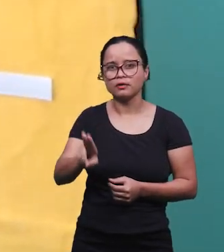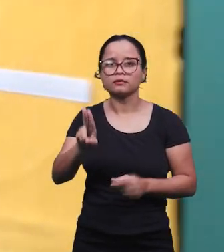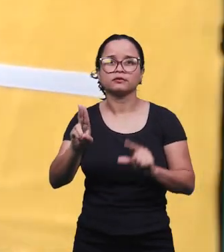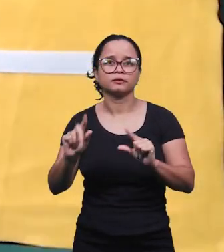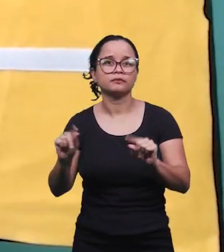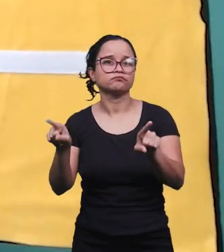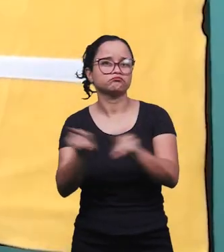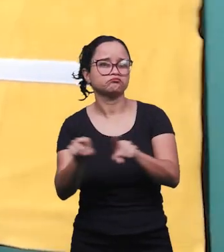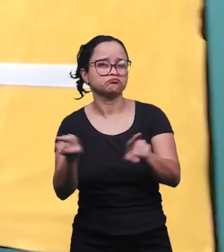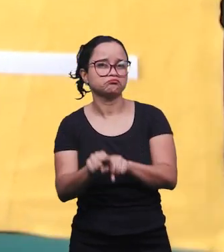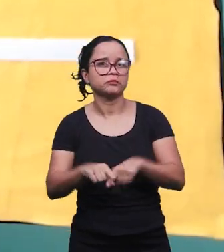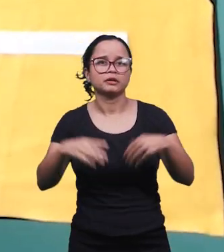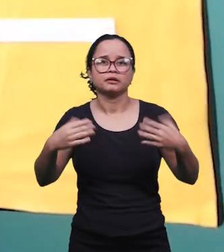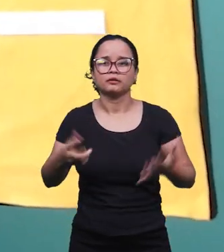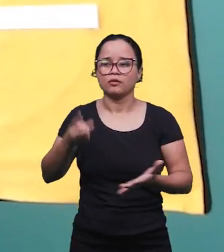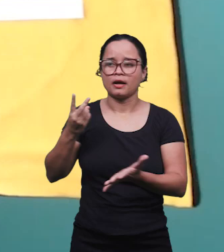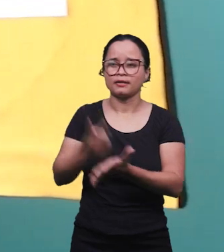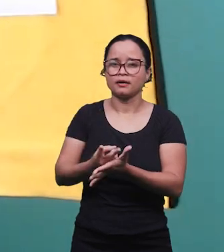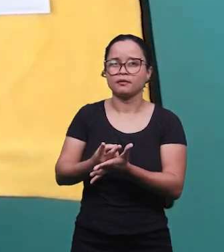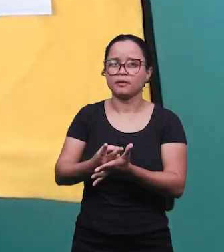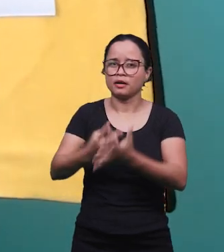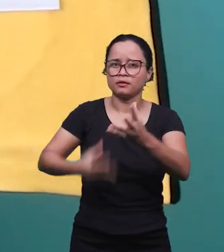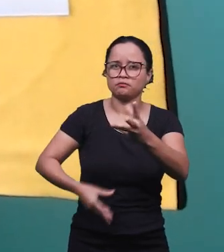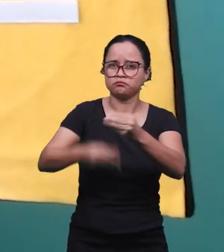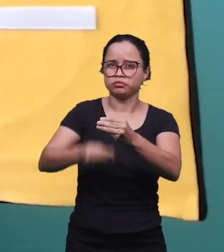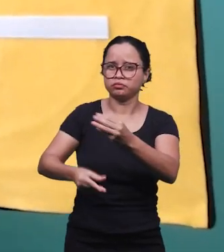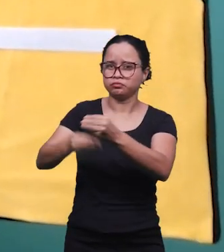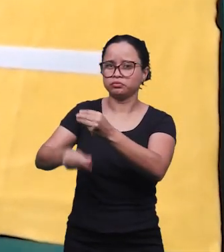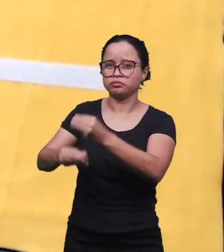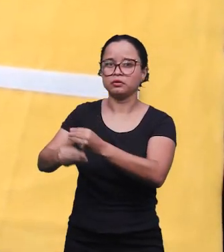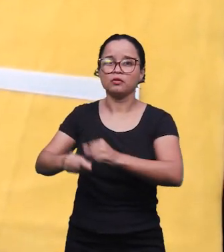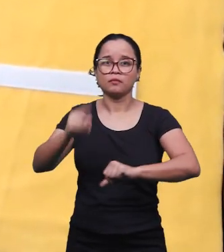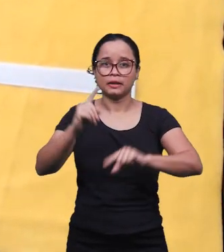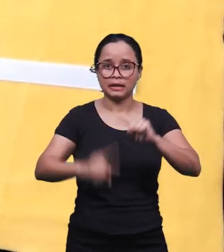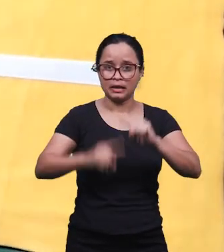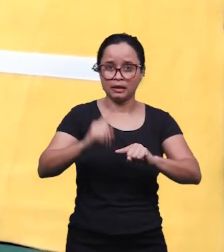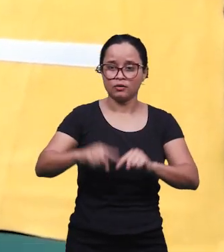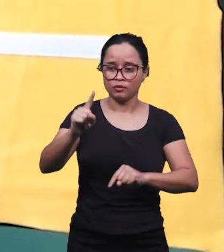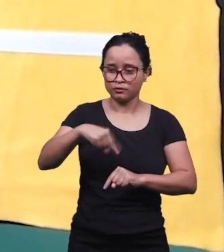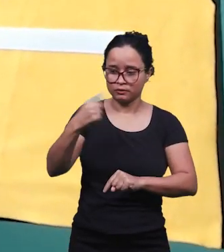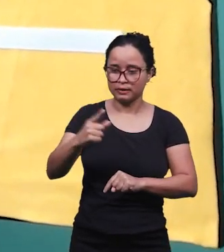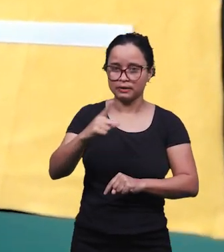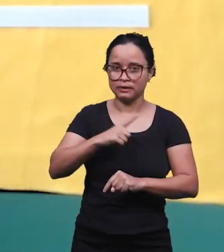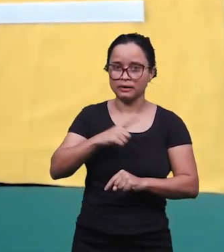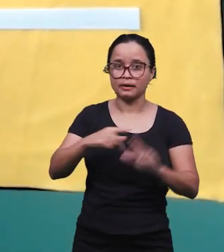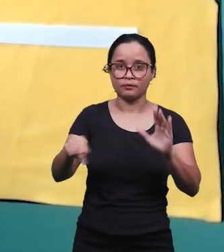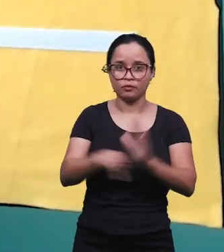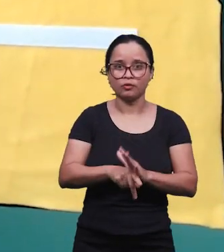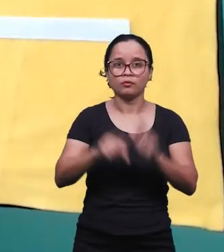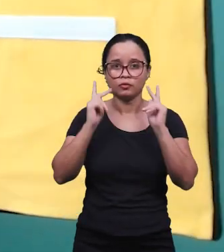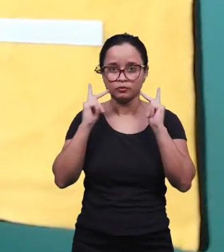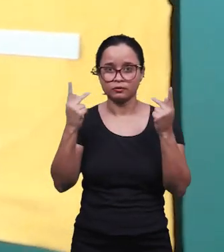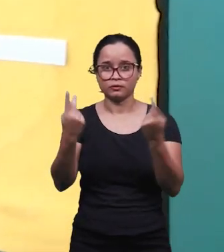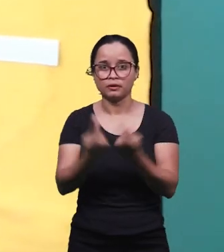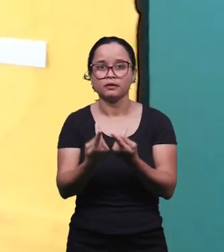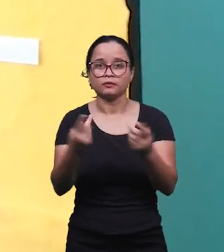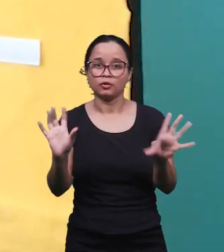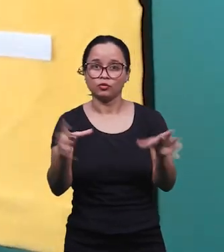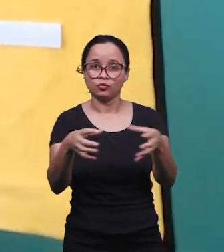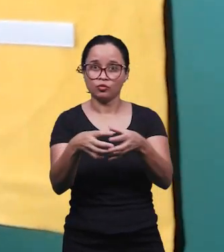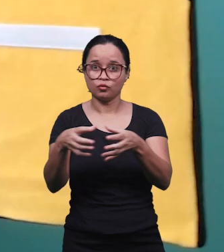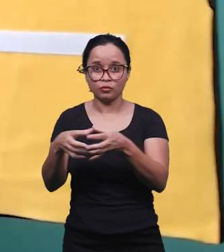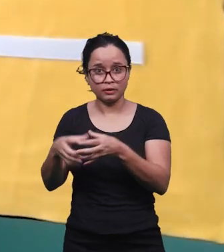do recurso também. Sempre compondo, né? Com o material que nós recebemos do presbitério para as classes e